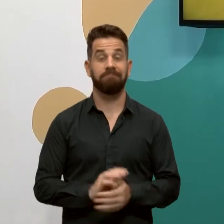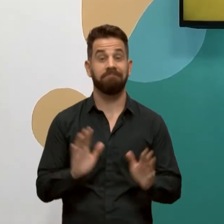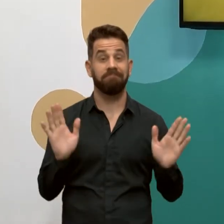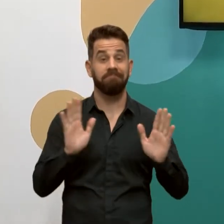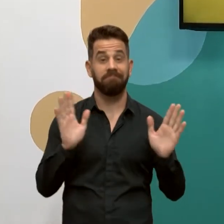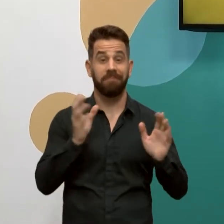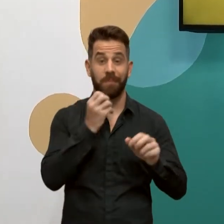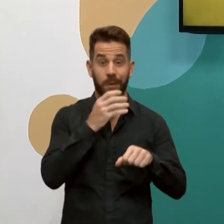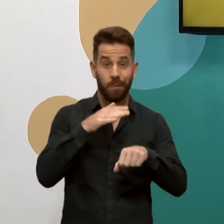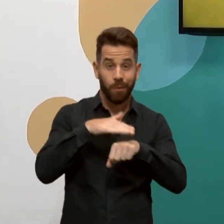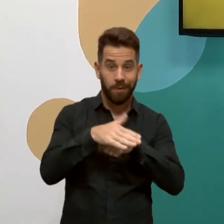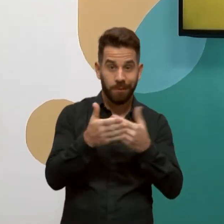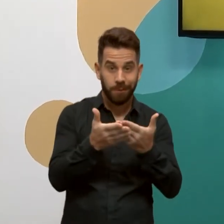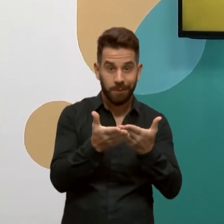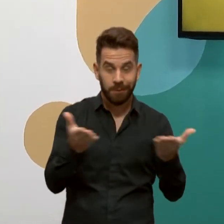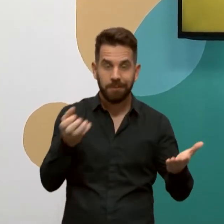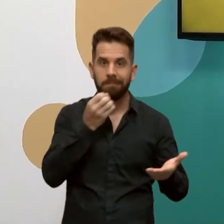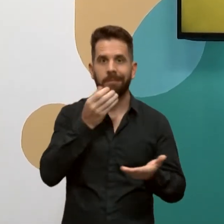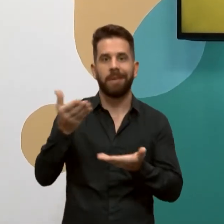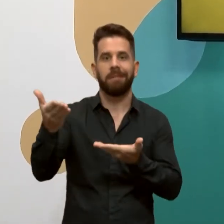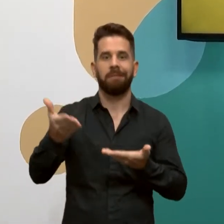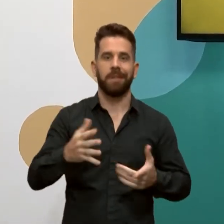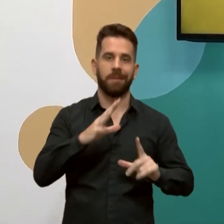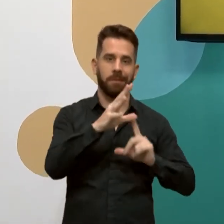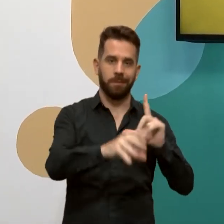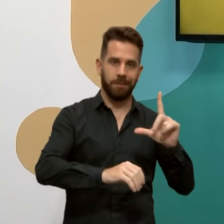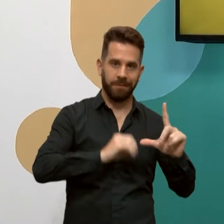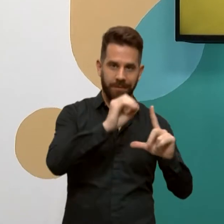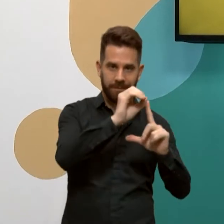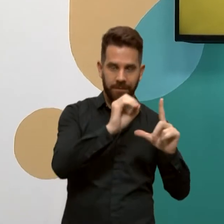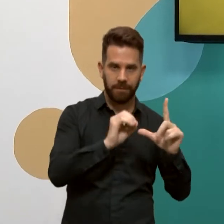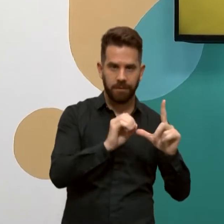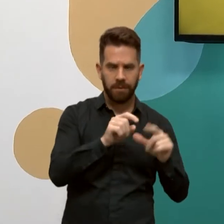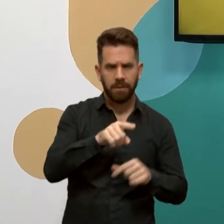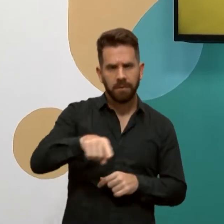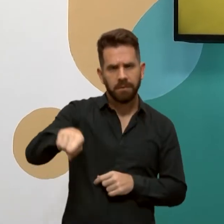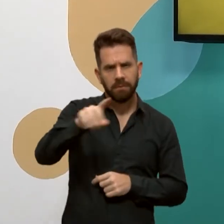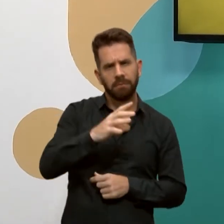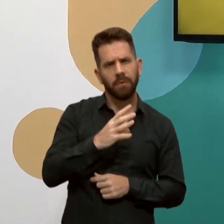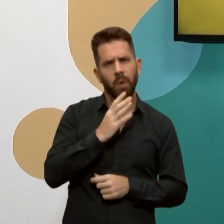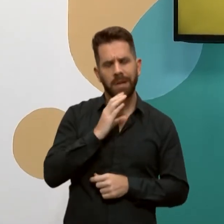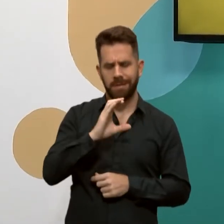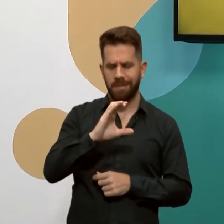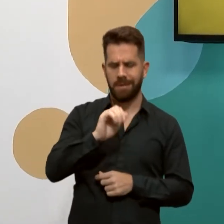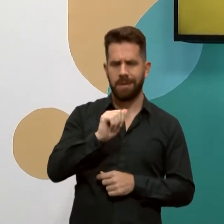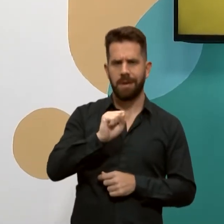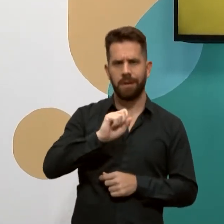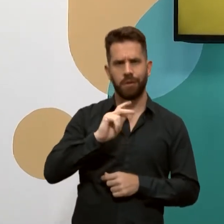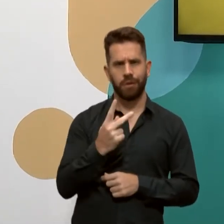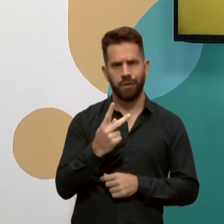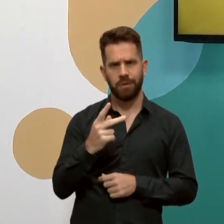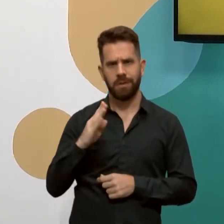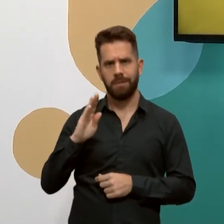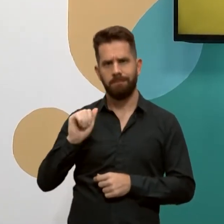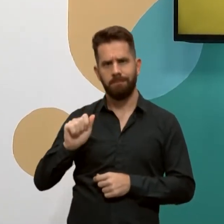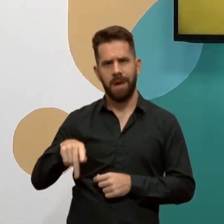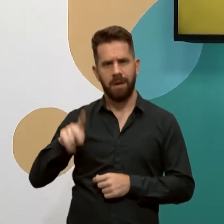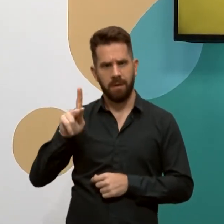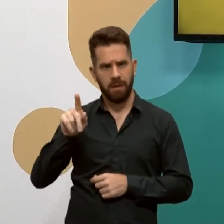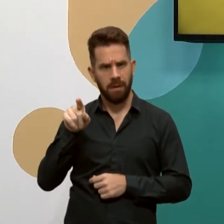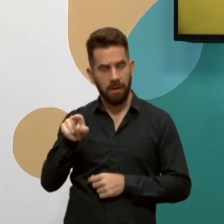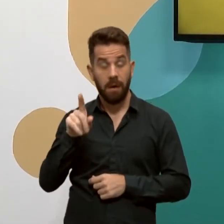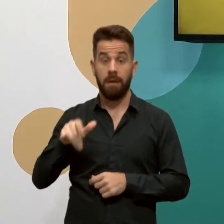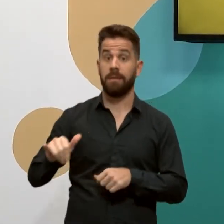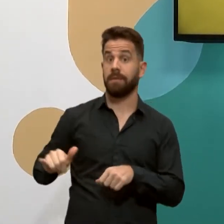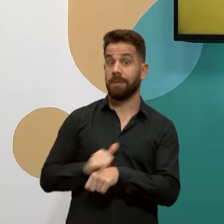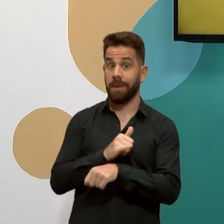Olá, boa noite, seja bem-vindo ao Mundo UFG. Você já usou o cashback, essa modalidade, essa estratégia de